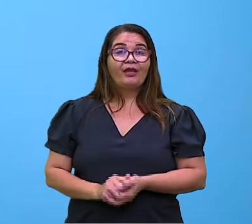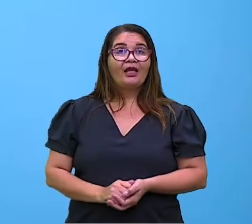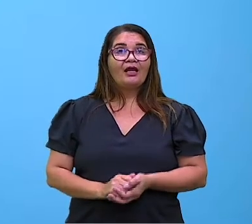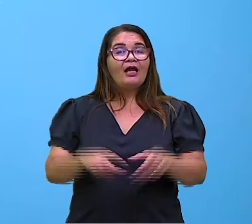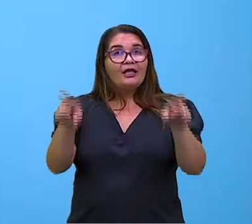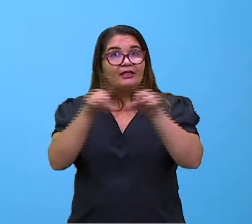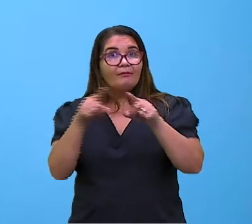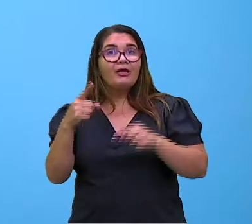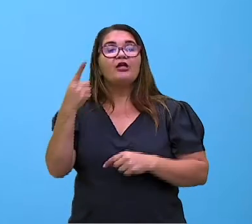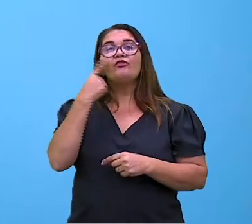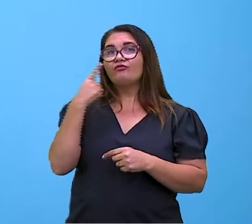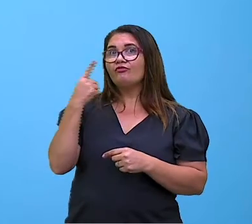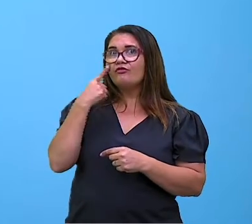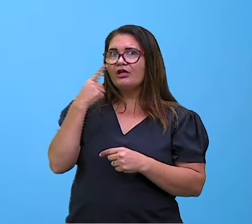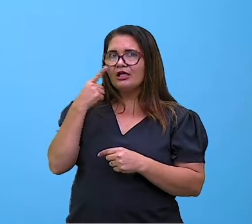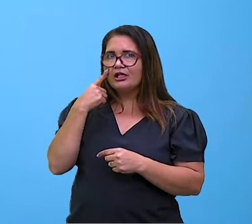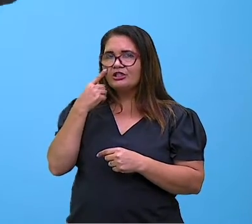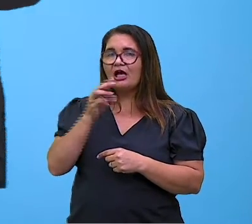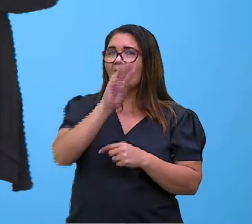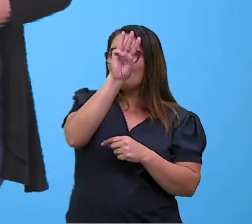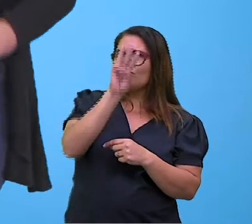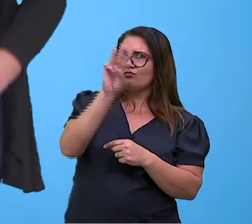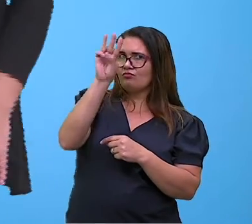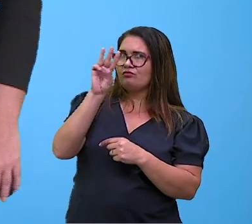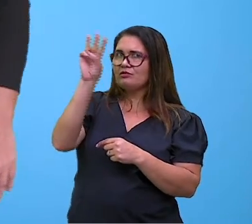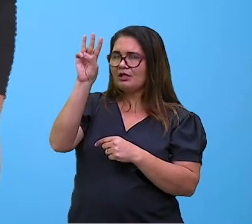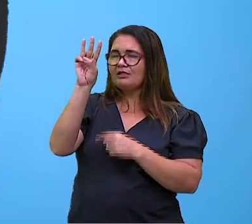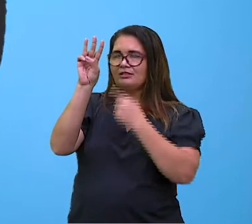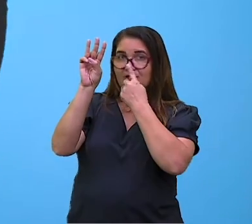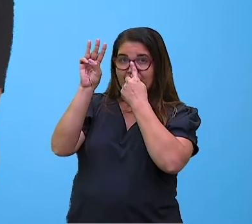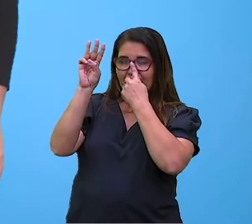Observe aqui, esse é o site